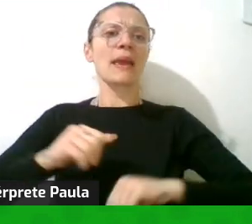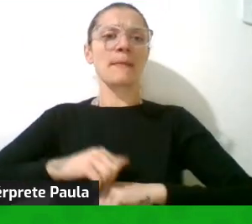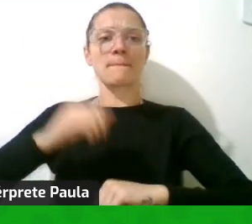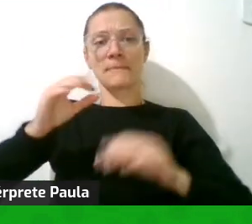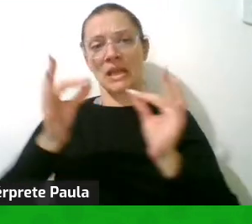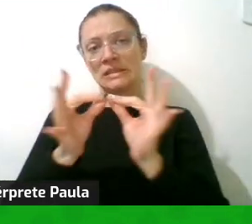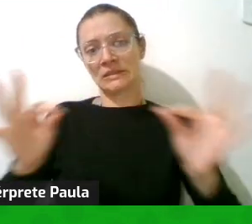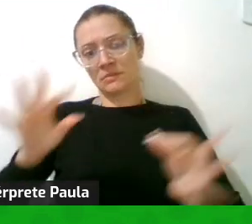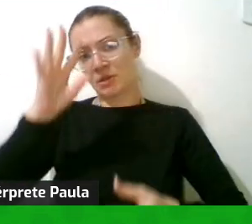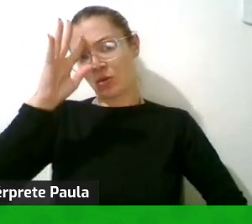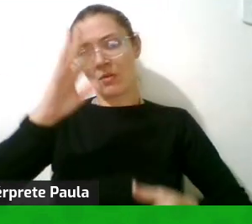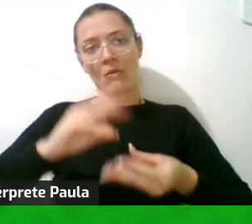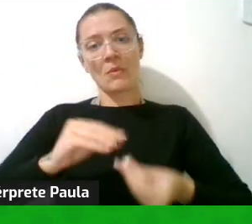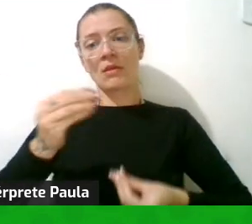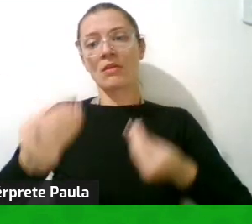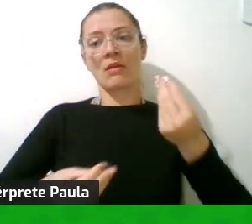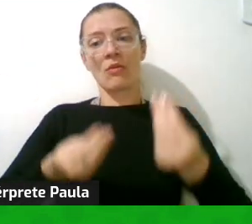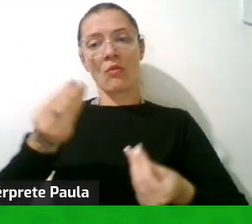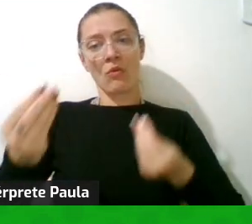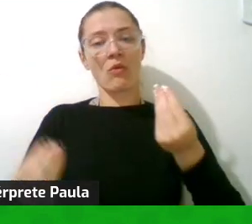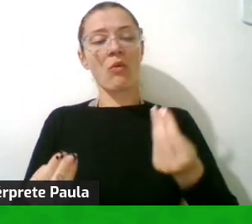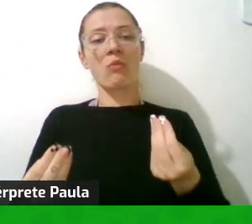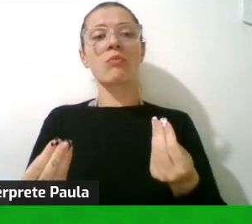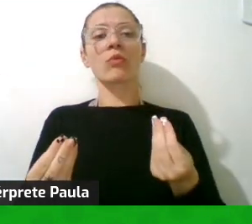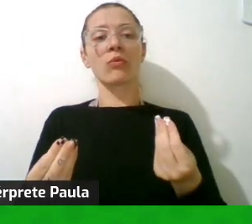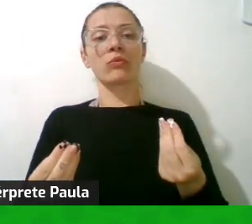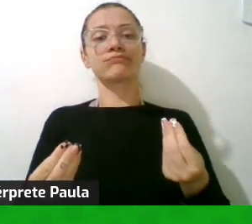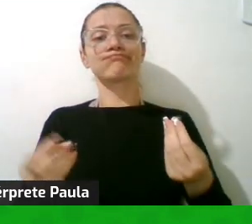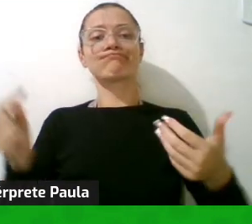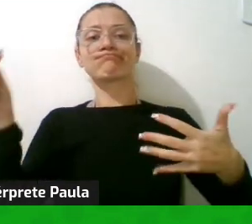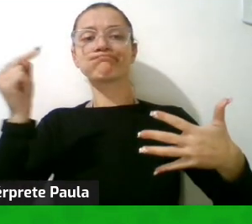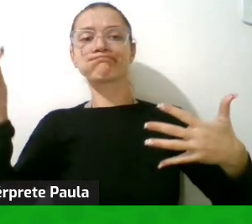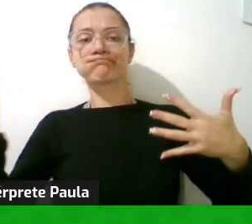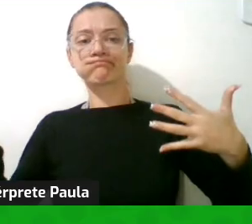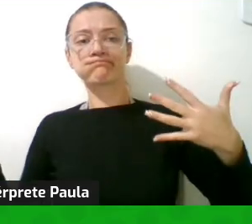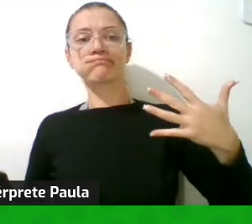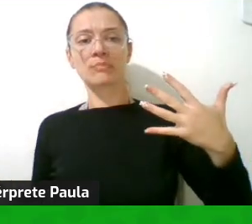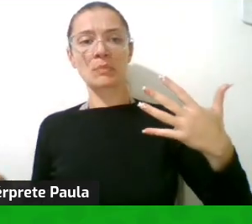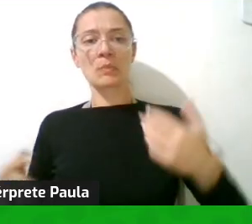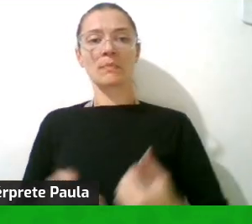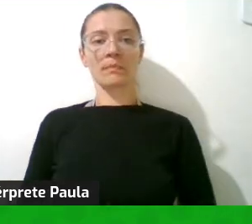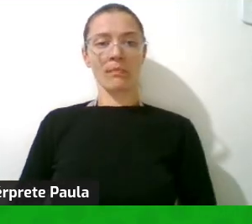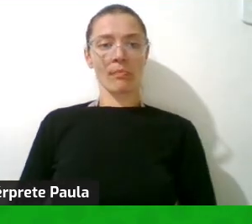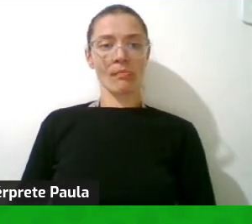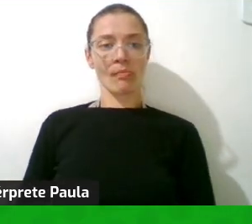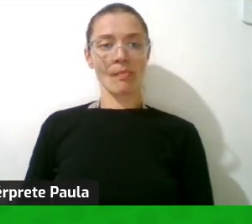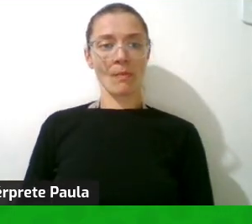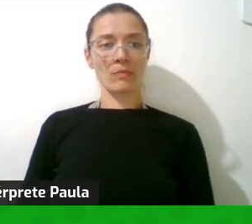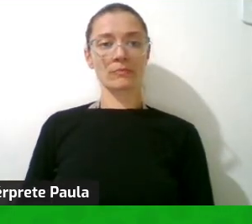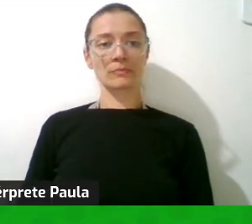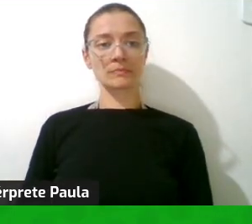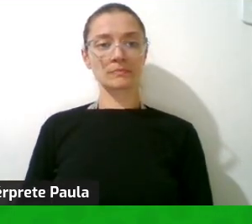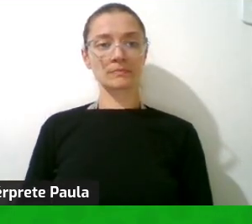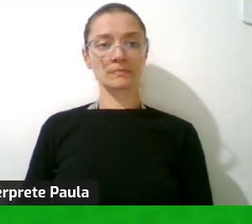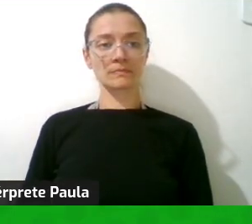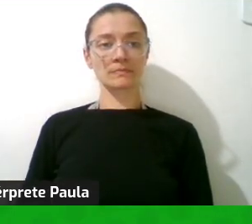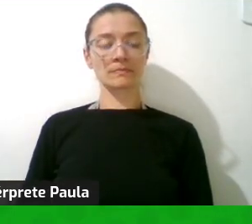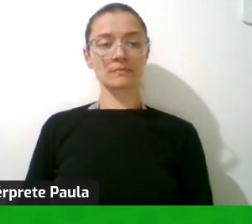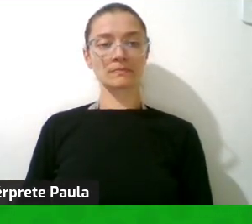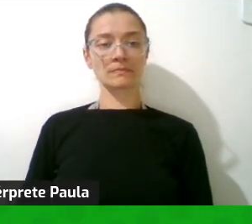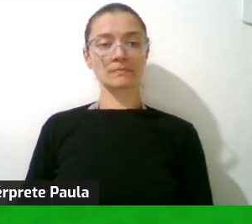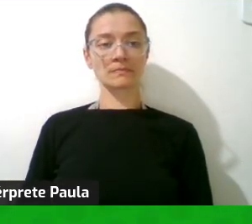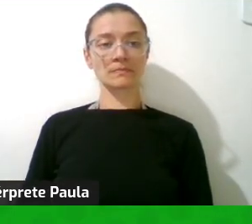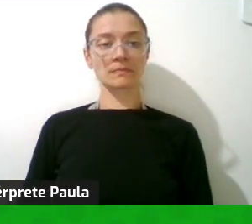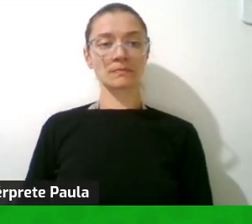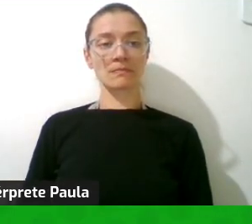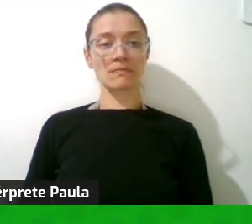perceber cada ponto ali, cada estatística que está presente ali na sua planilha.